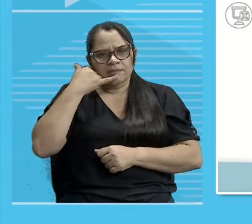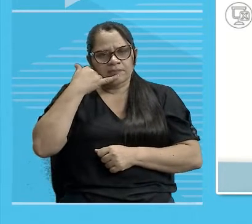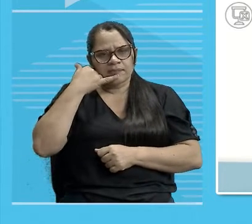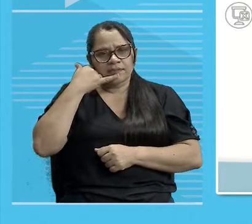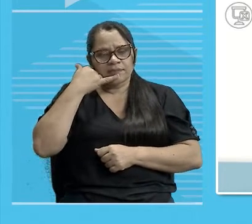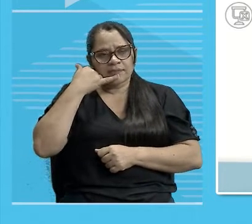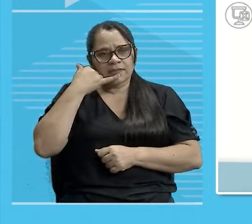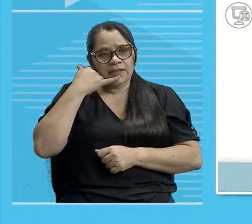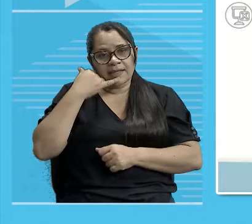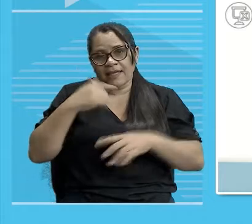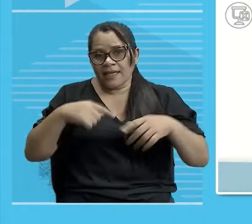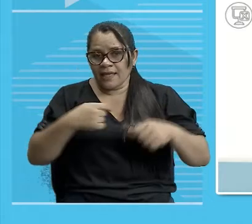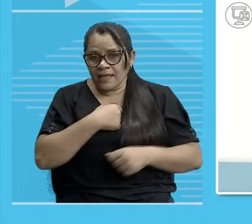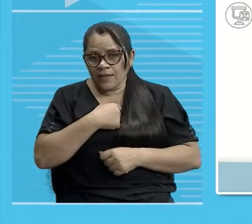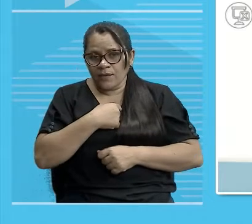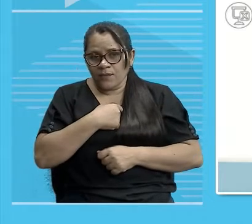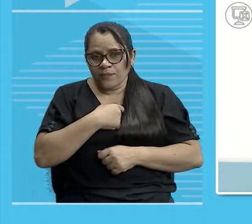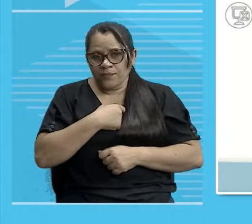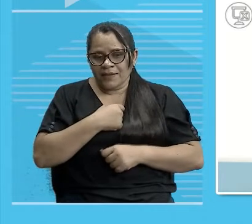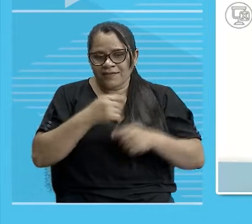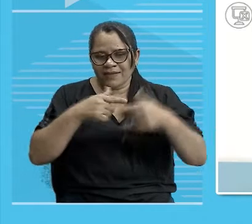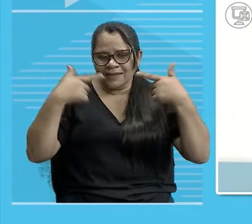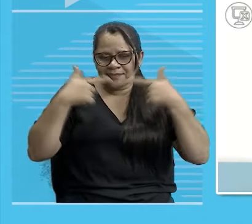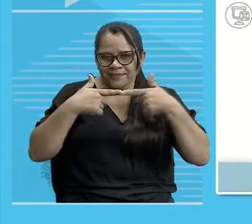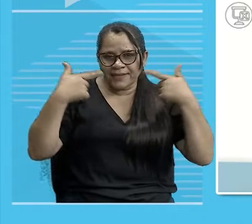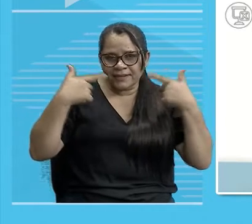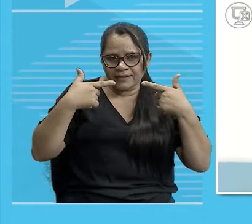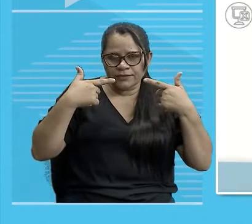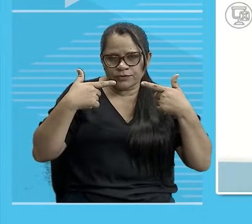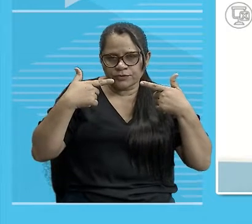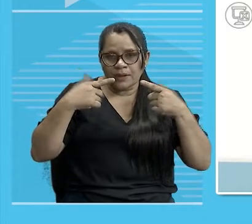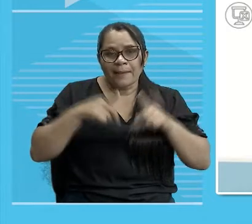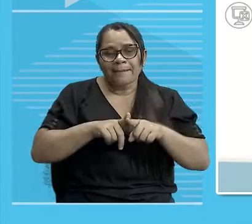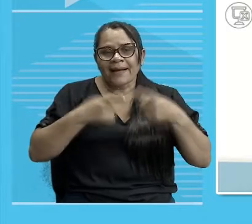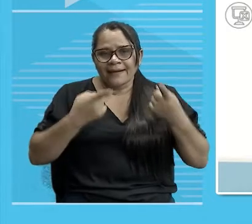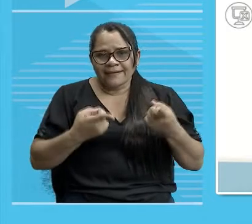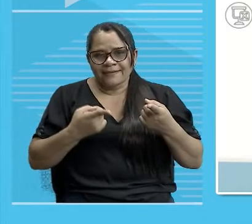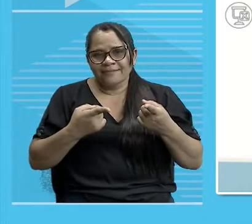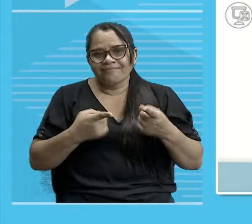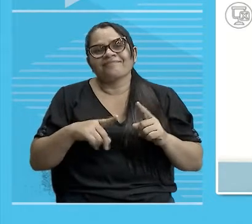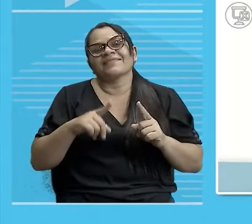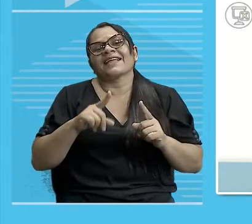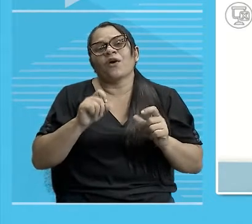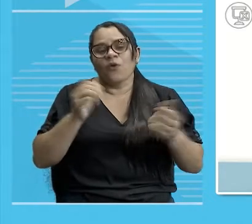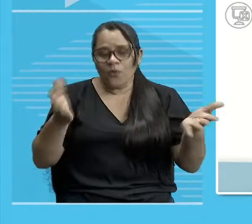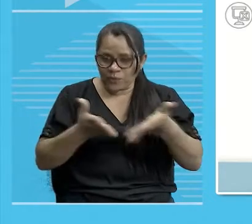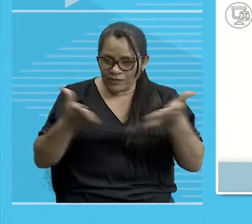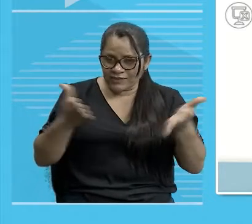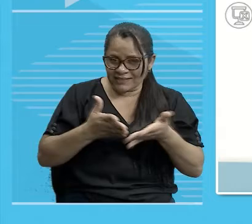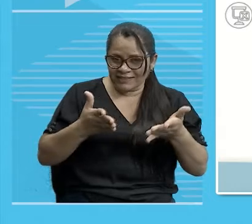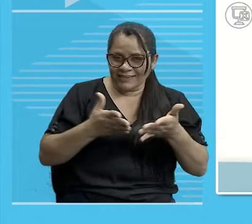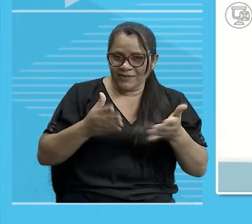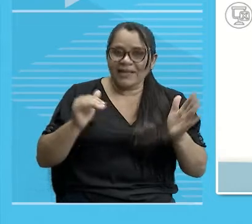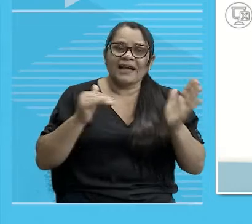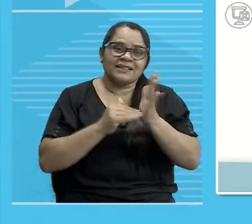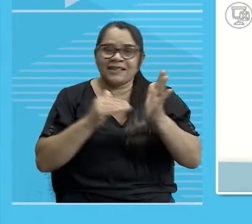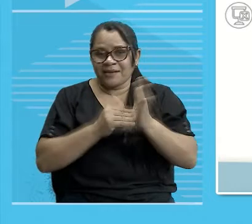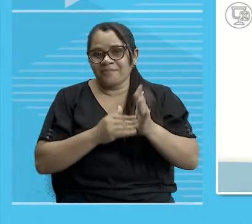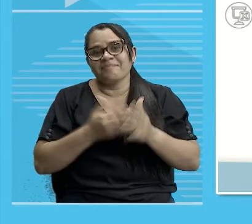eu me segurei para não rir mas eu falei para ele meu filho até meu avô sabe usar celular agora